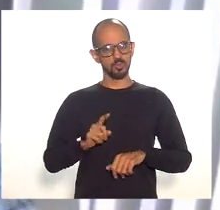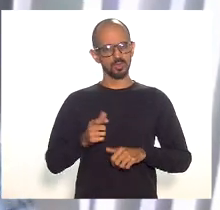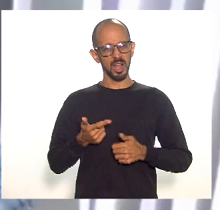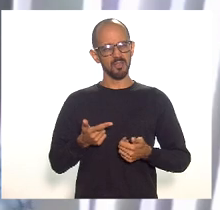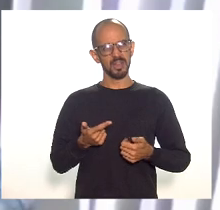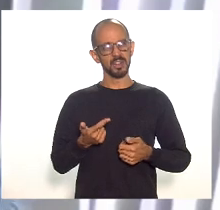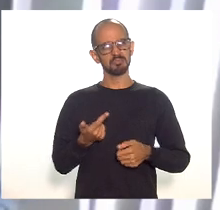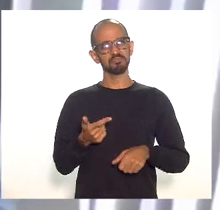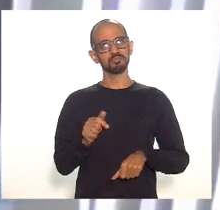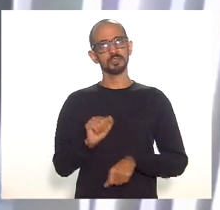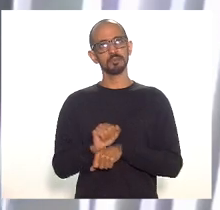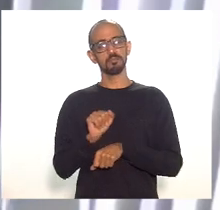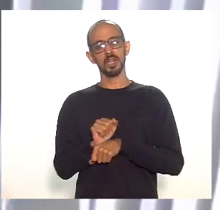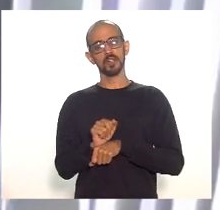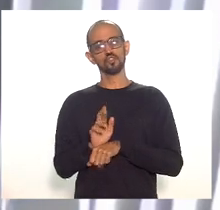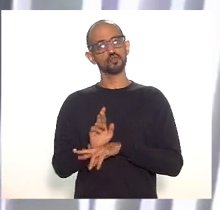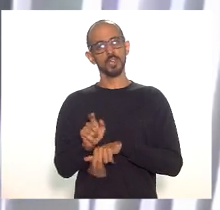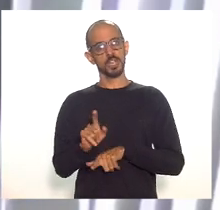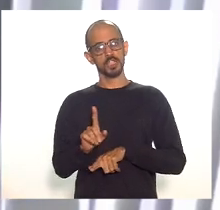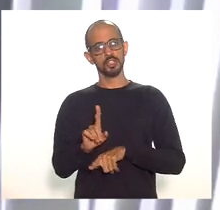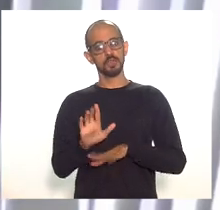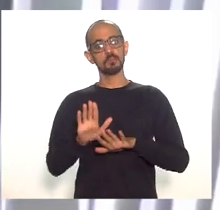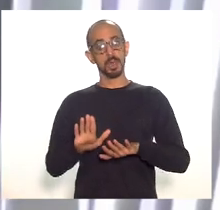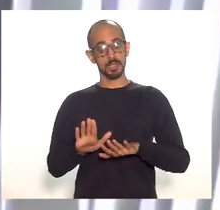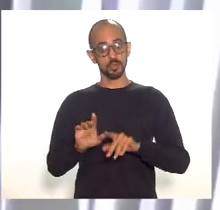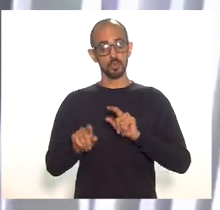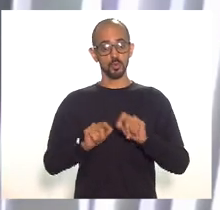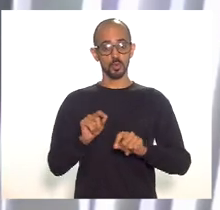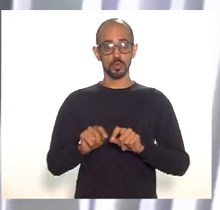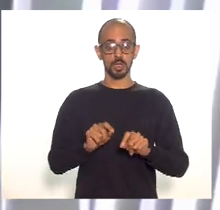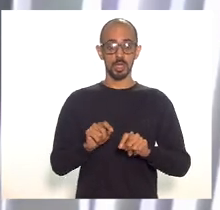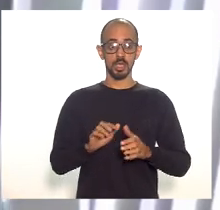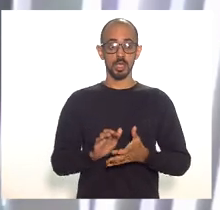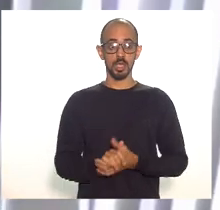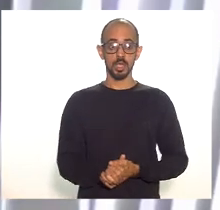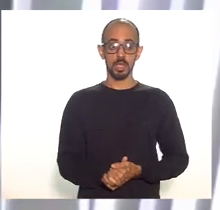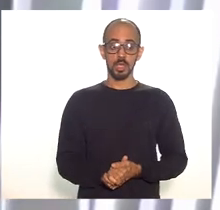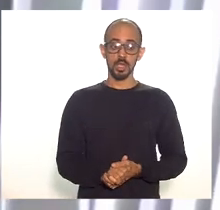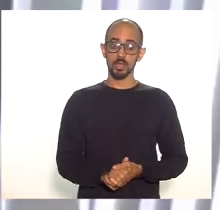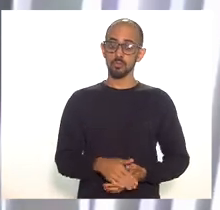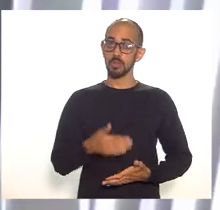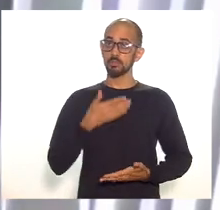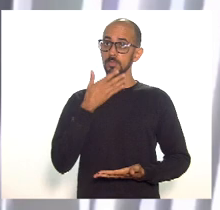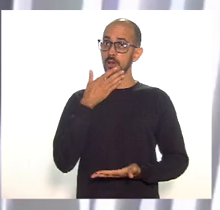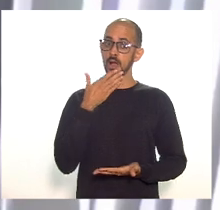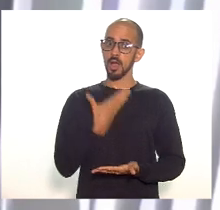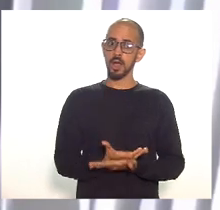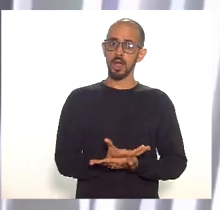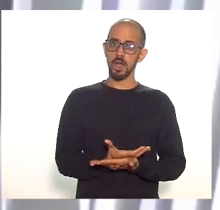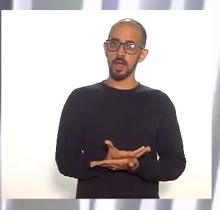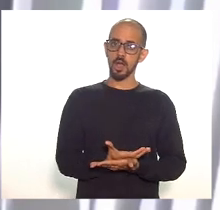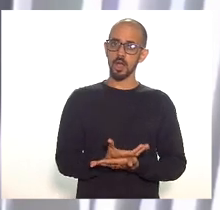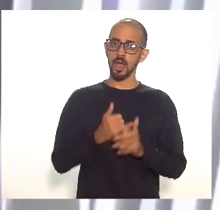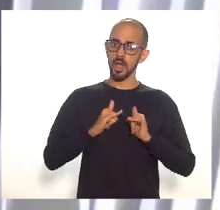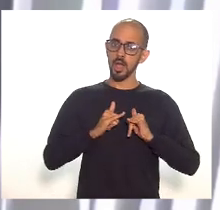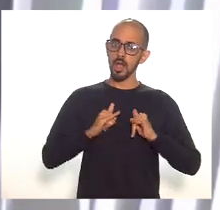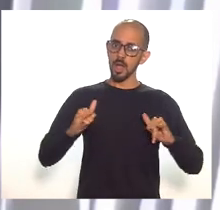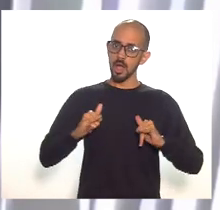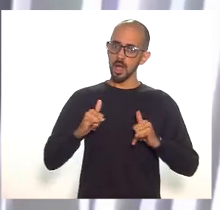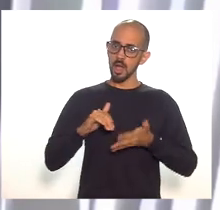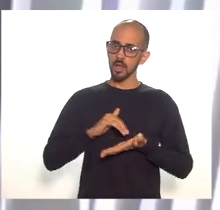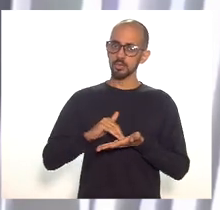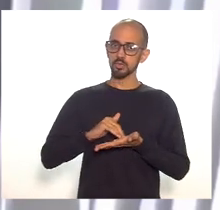diferente, mas, ainda assim, foi estarrecedora a manifestação do